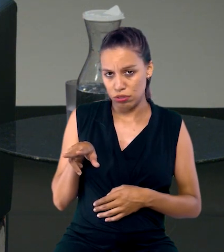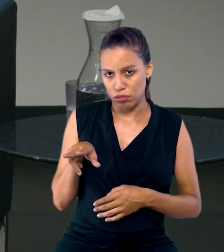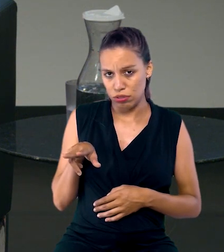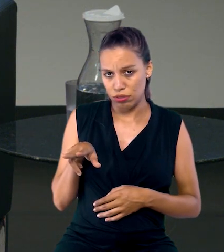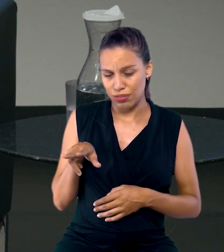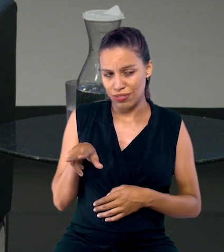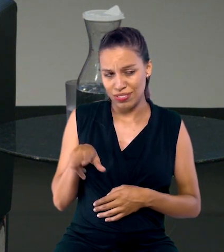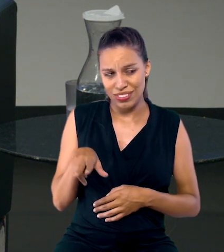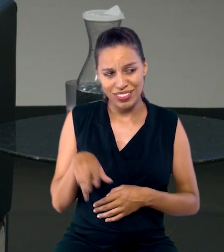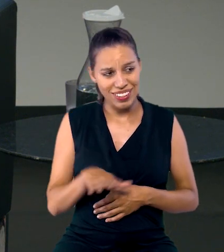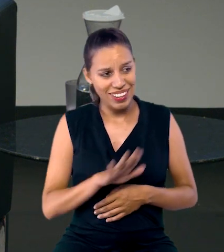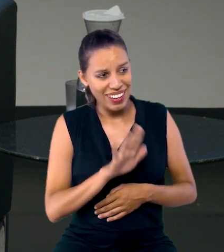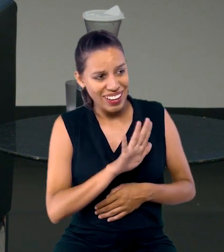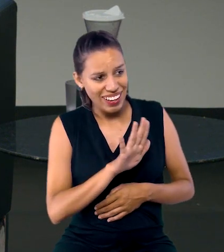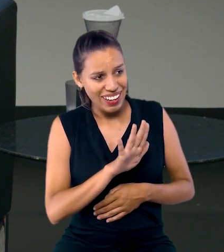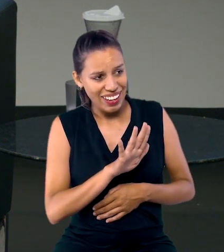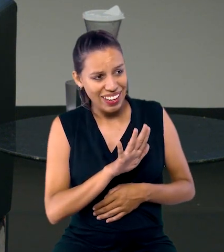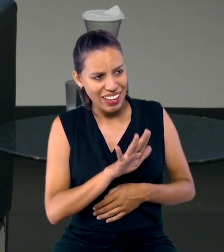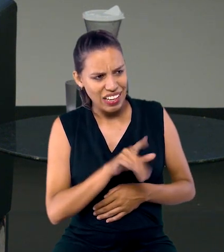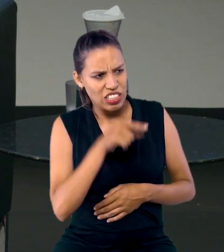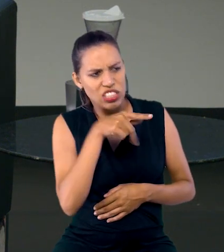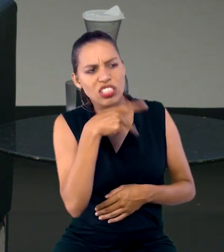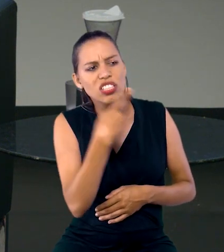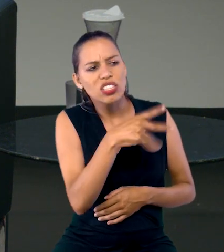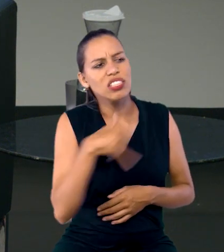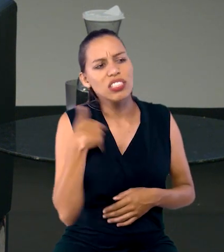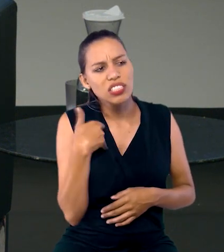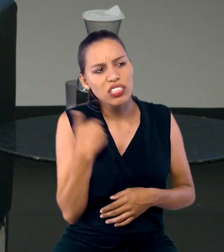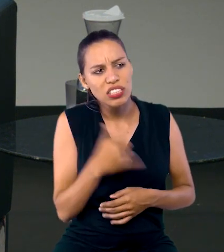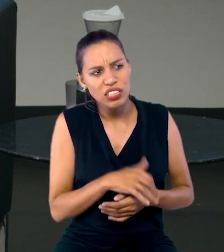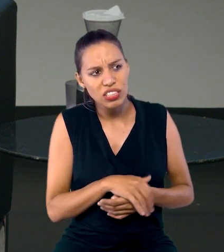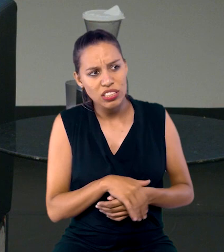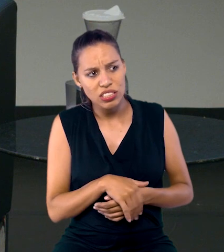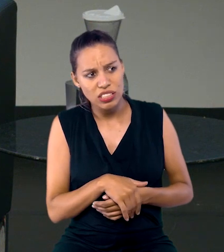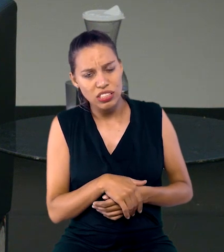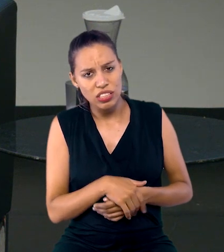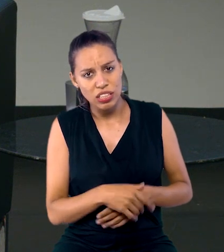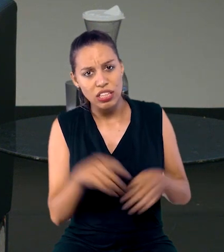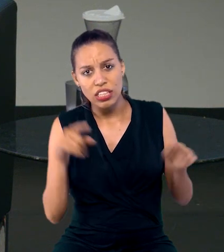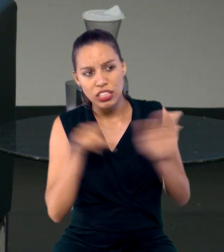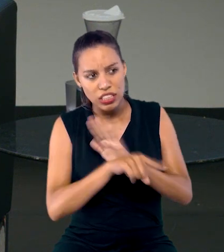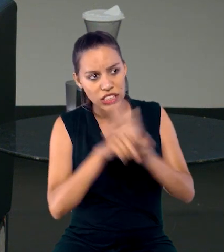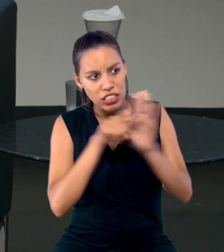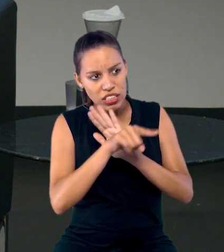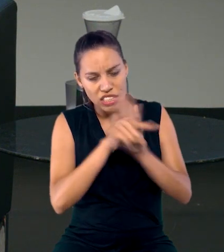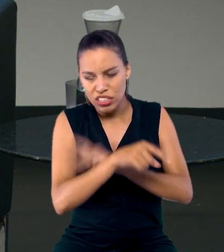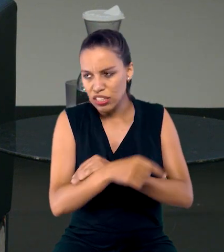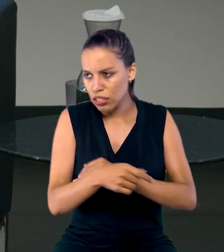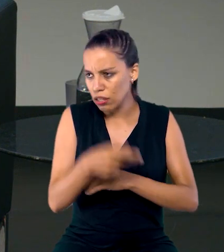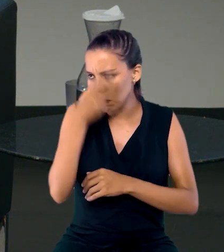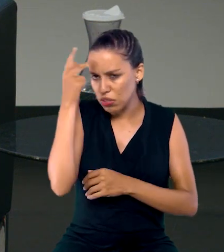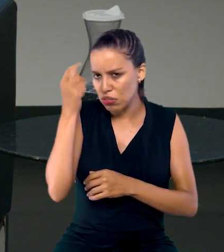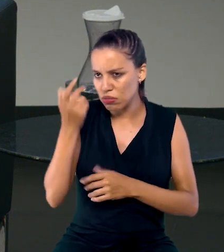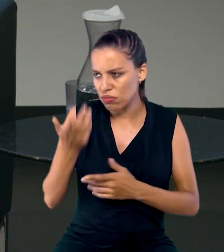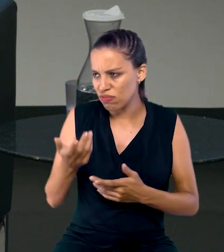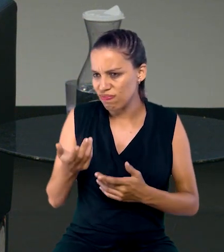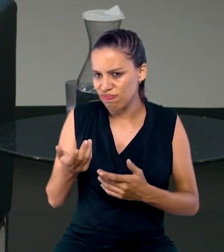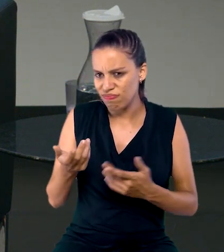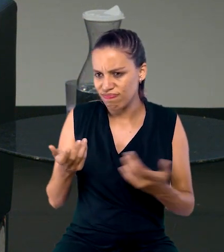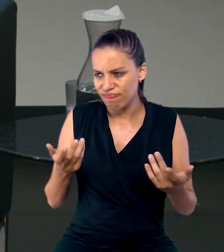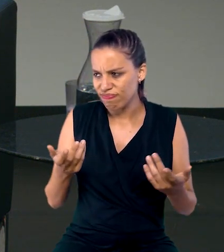E aí eu insistia, mas qual é a tua idade? E eu tanto insistia que a pessoa dizia assim,